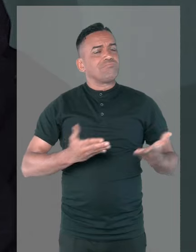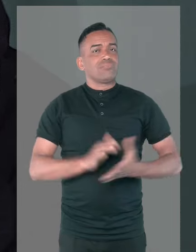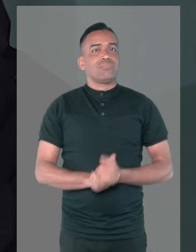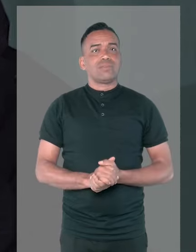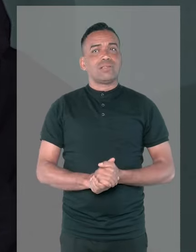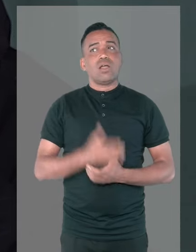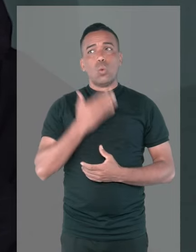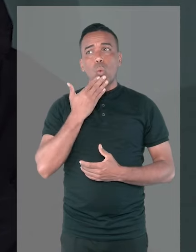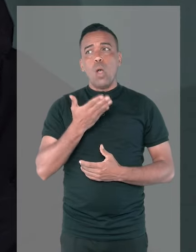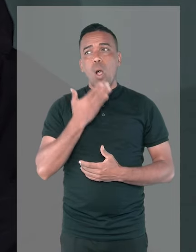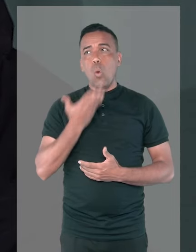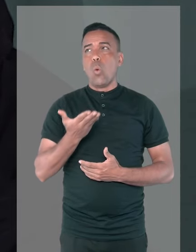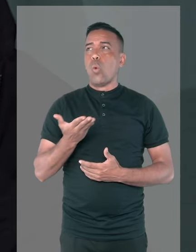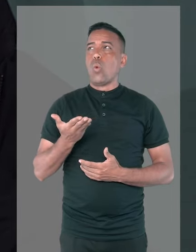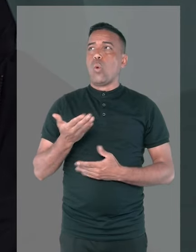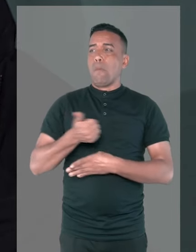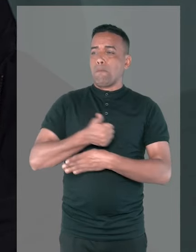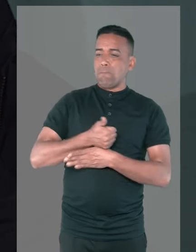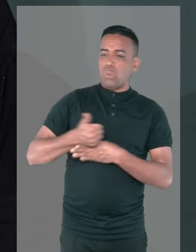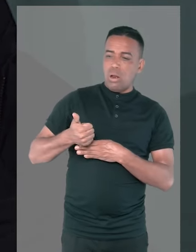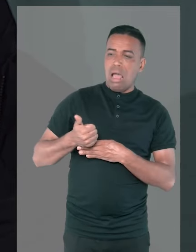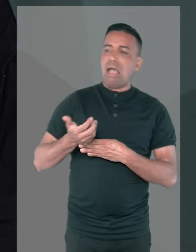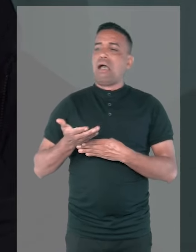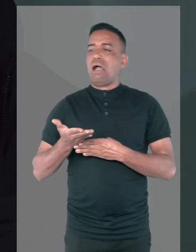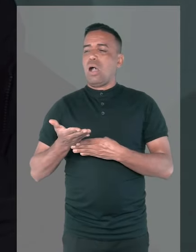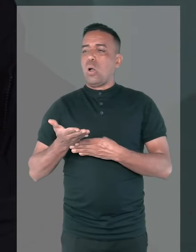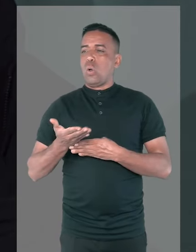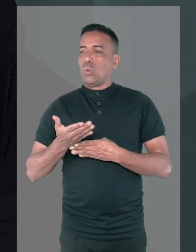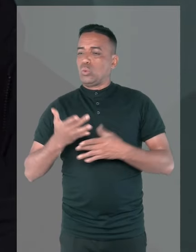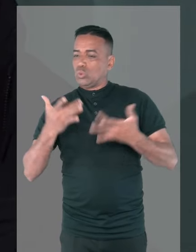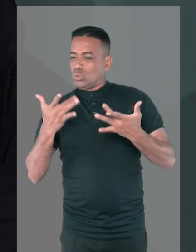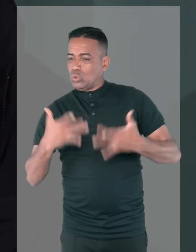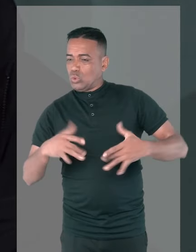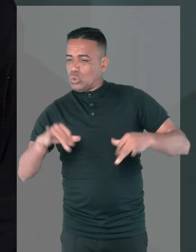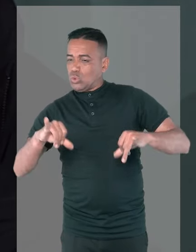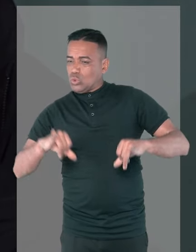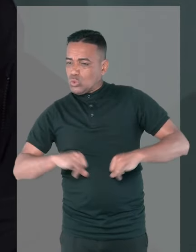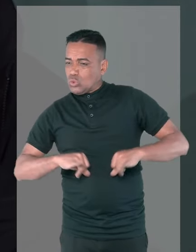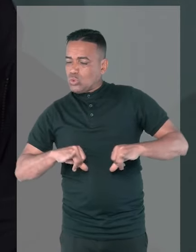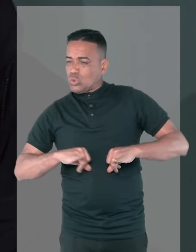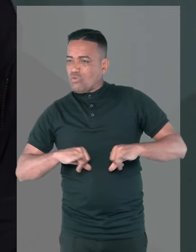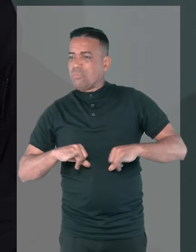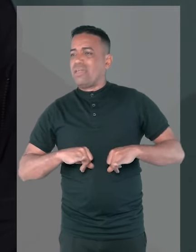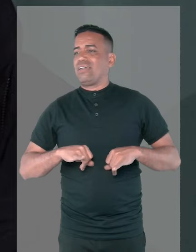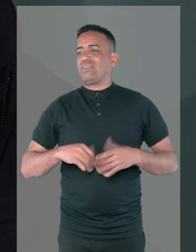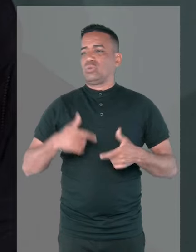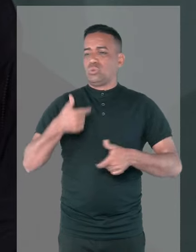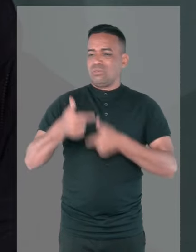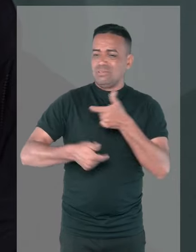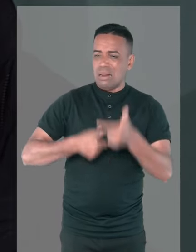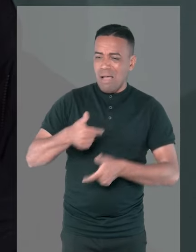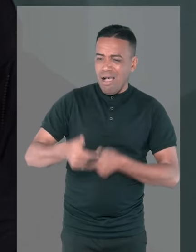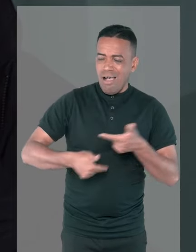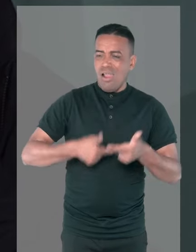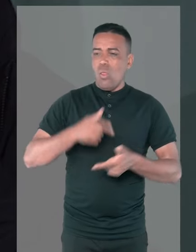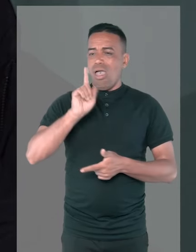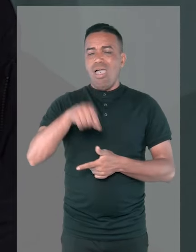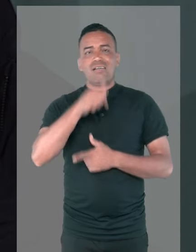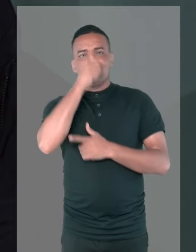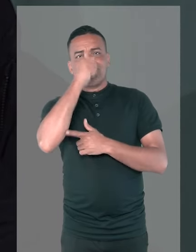Qual é a dor moral vivida por pessoas que têm esse tipo de trabalho sacrificado,